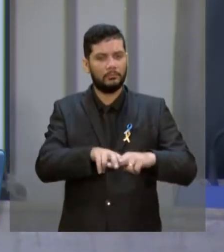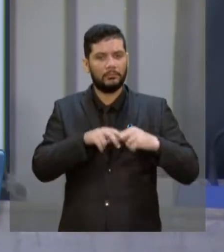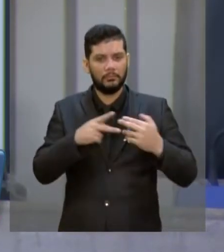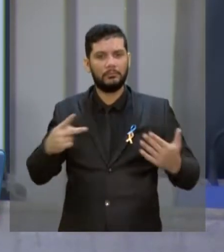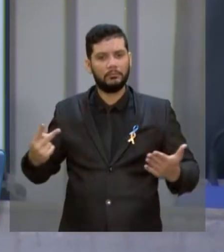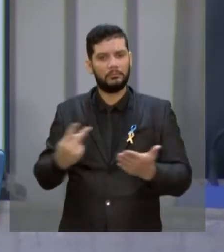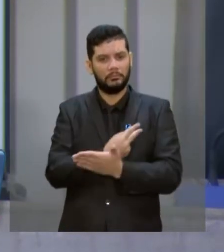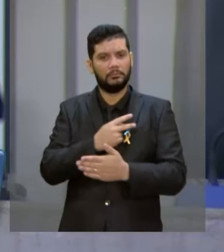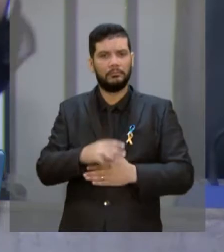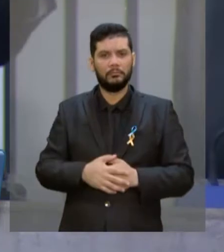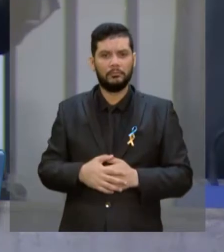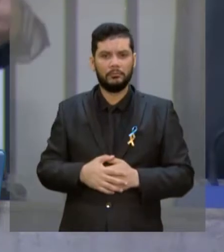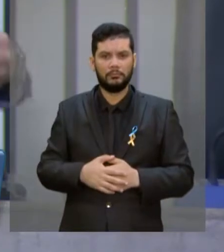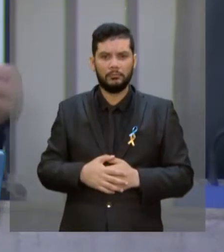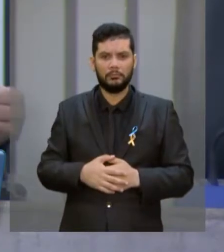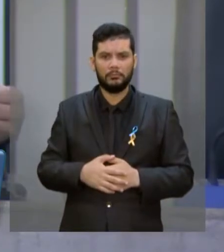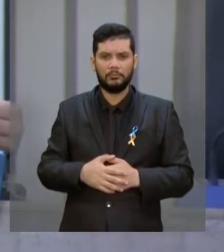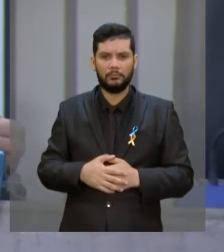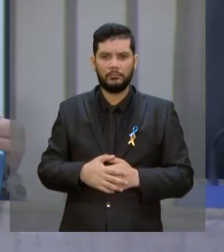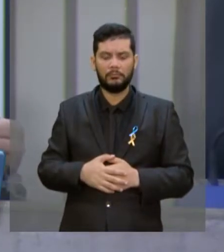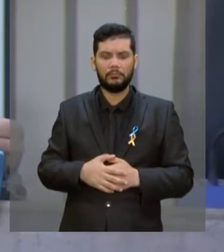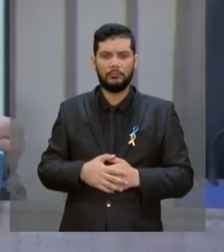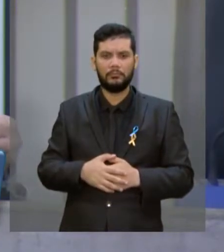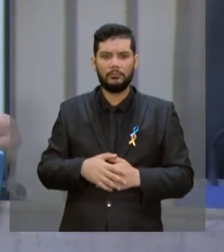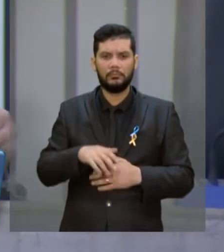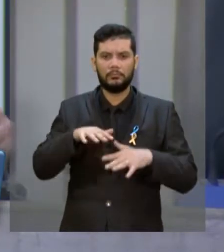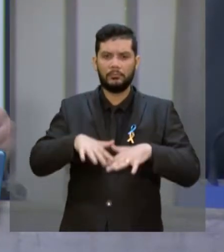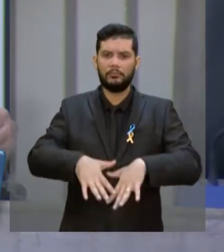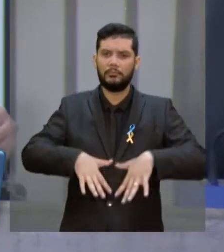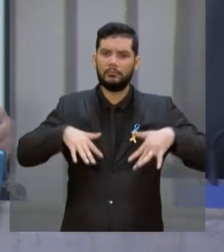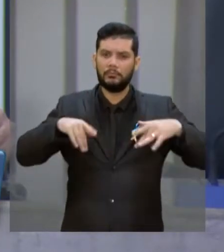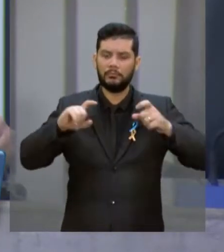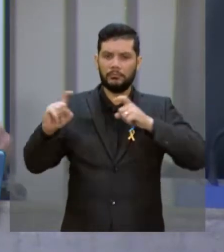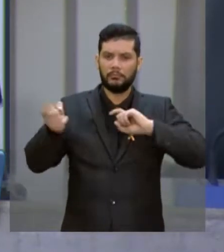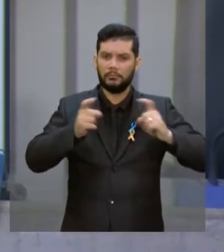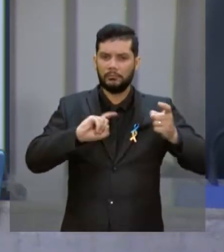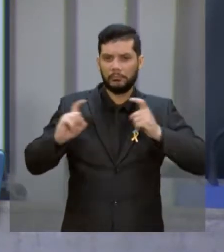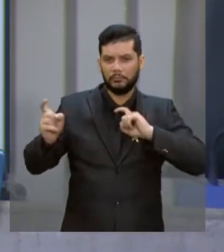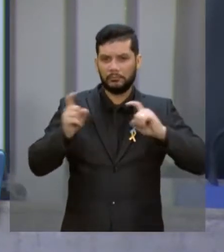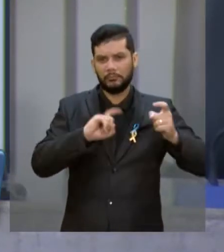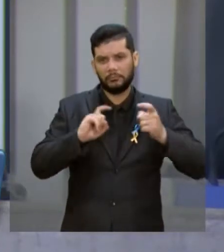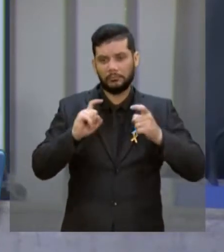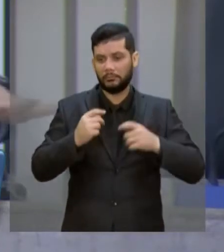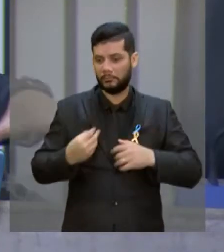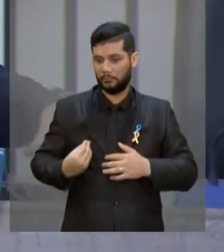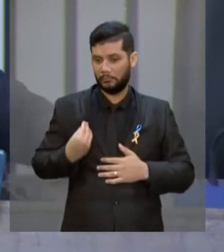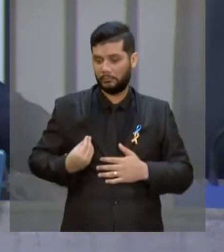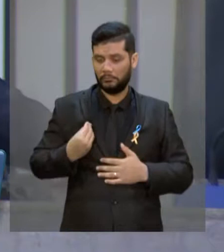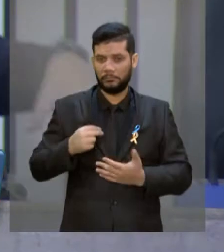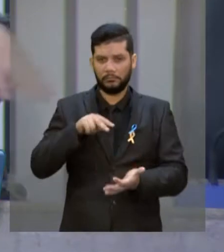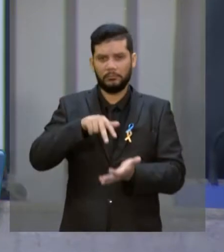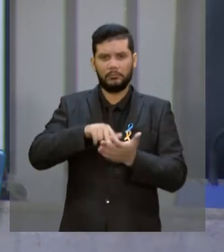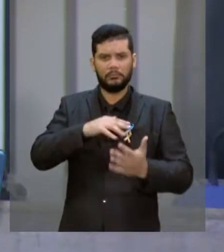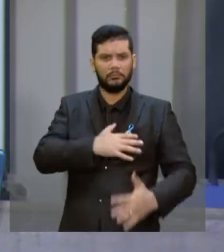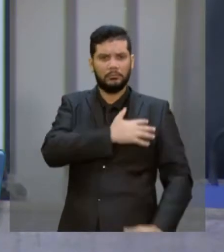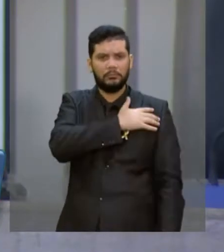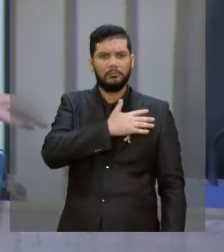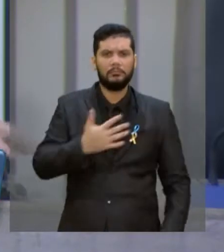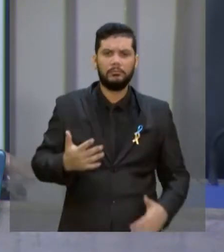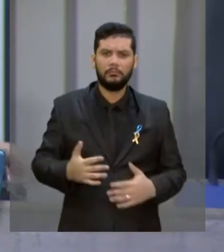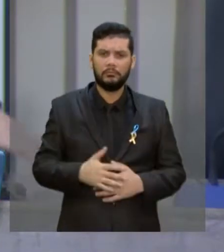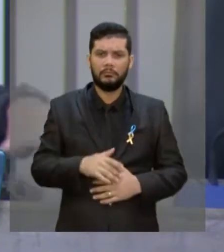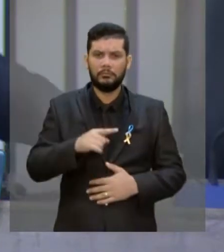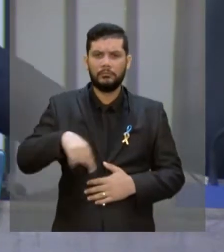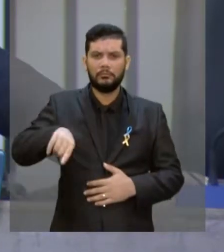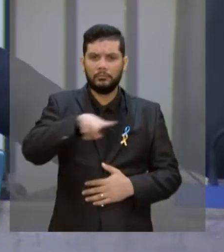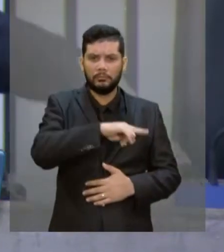isso. O senhor viu o que eu falei naquela audiência pública que a gente participava, perante os oficiais, perante os coronéis, o quanto os